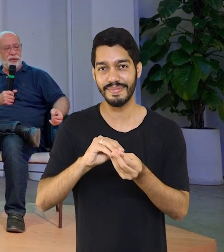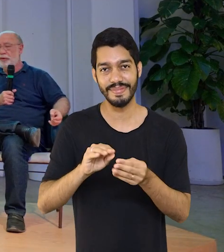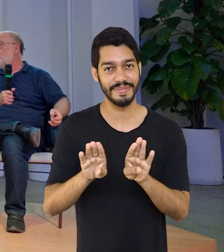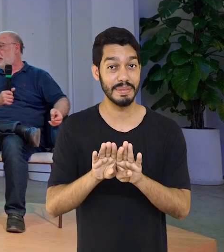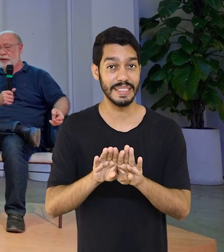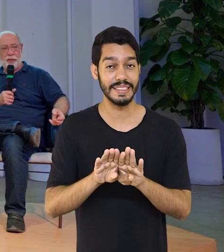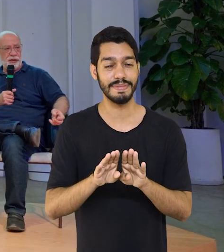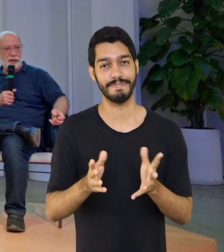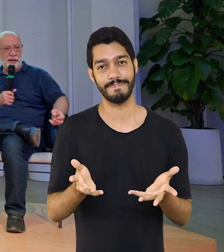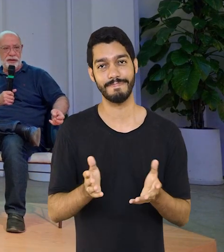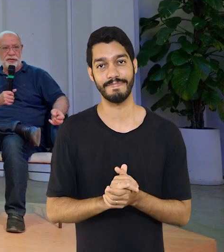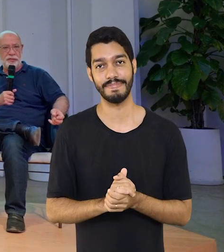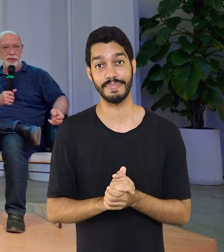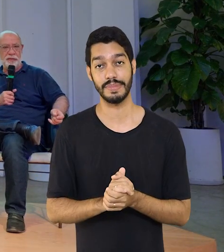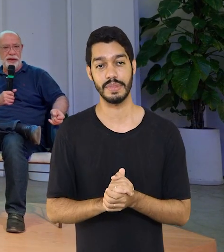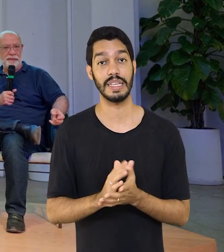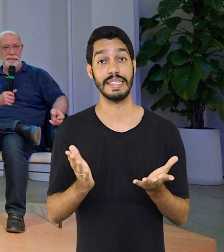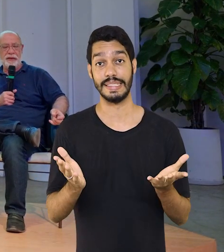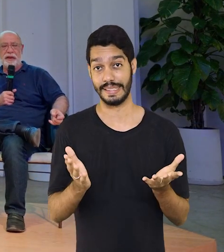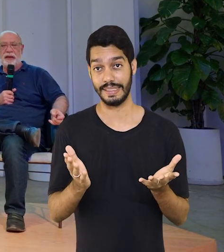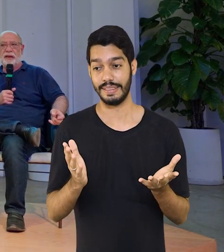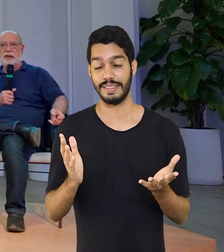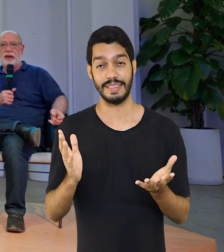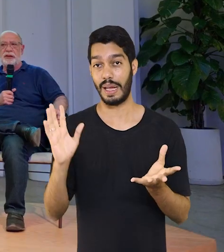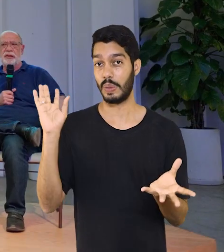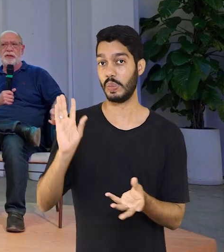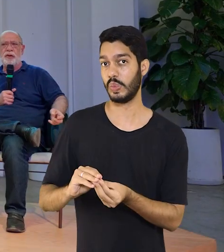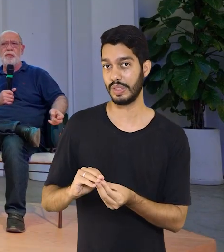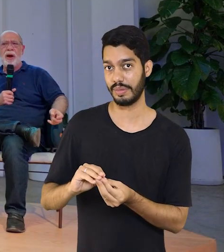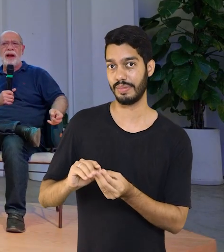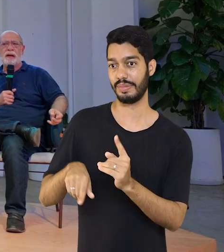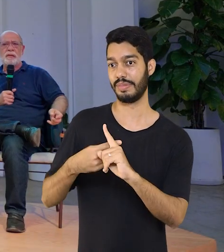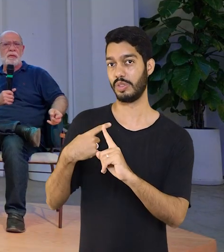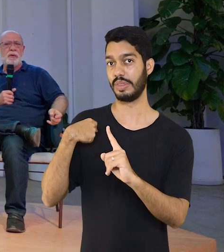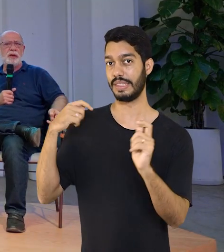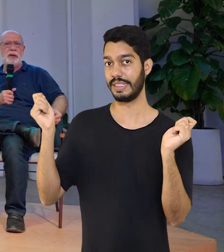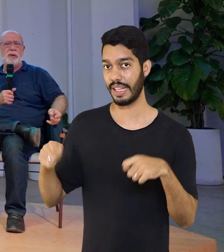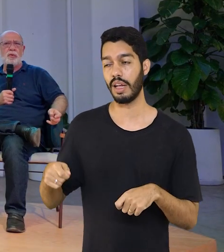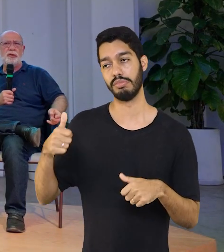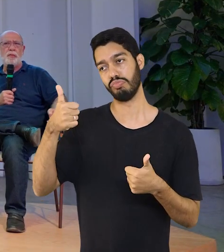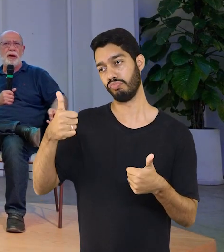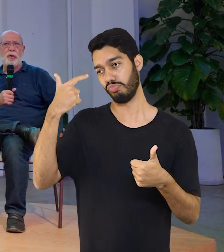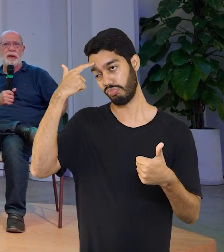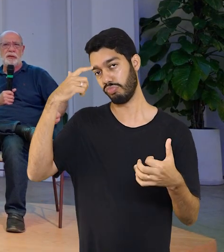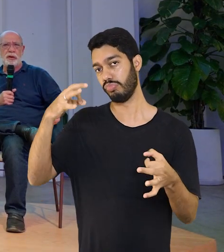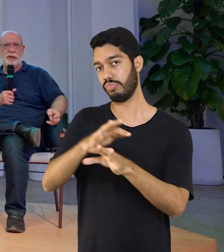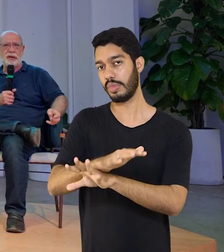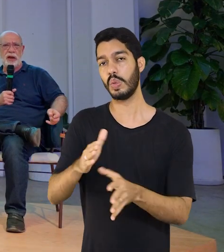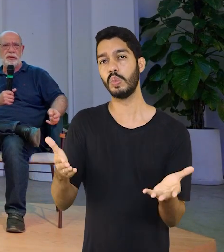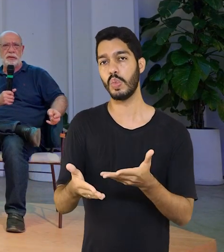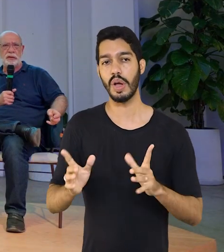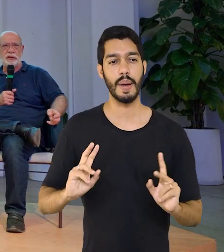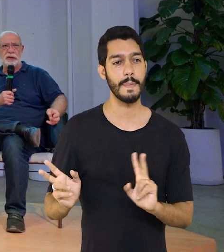pergunta resumiu e a resposta resumiu também. Gente, não é... Que conclusão maior a gente